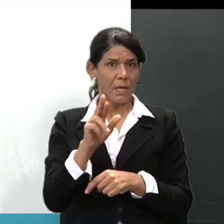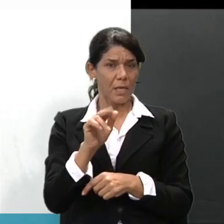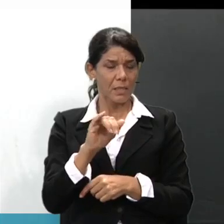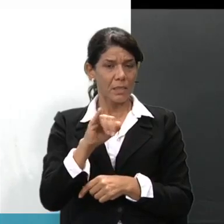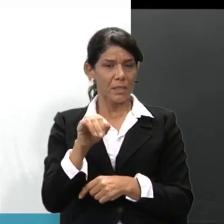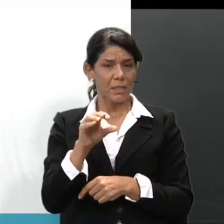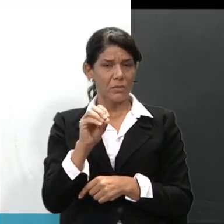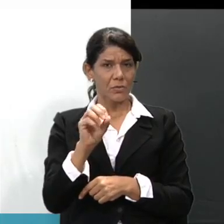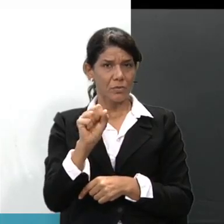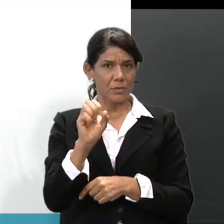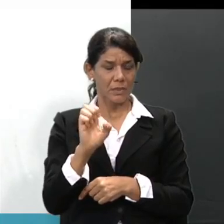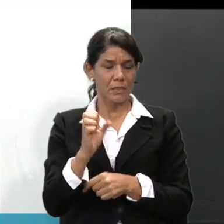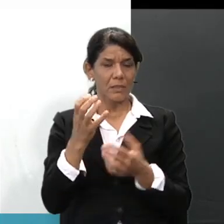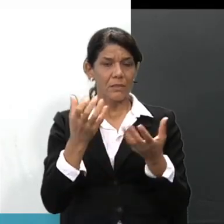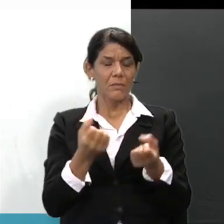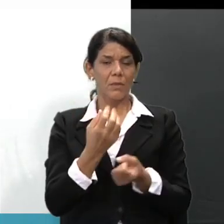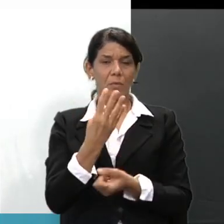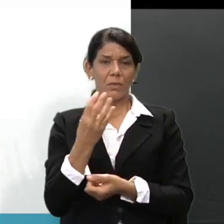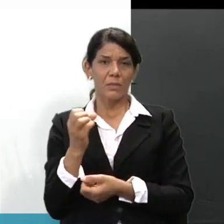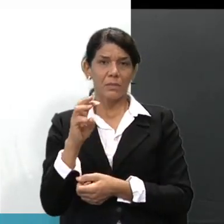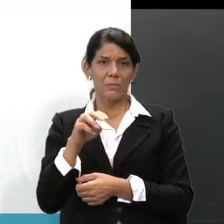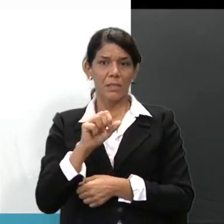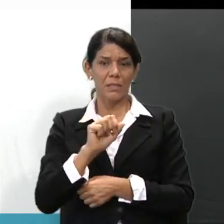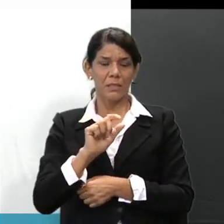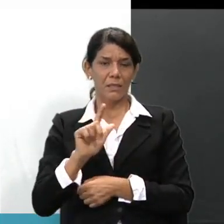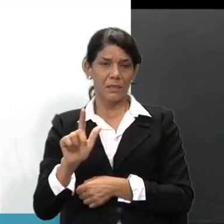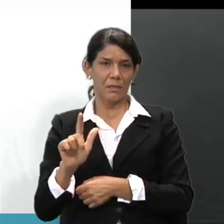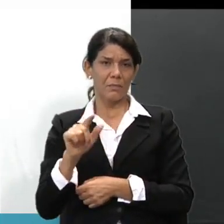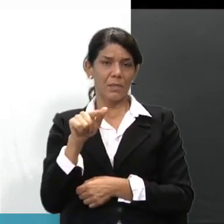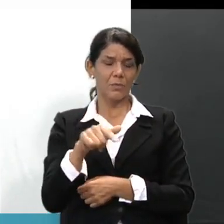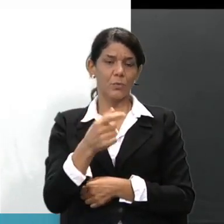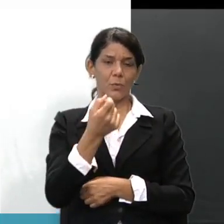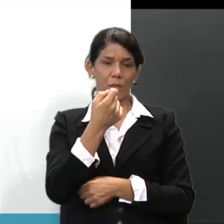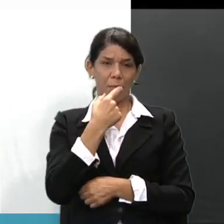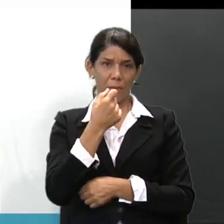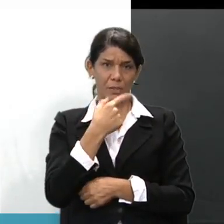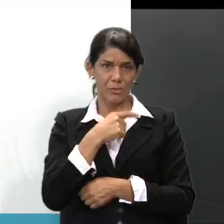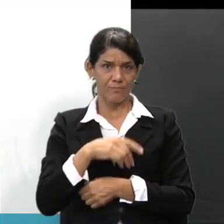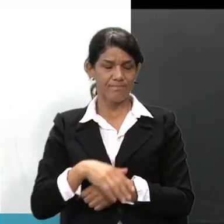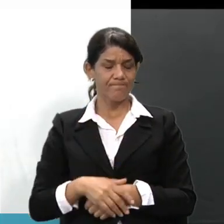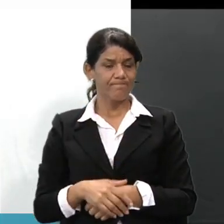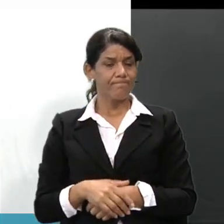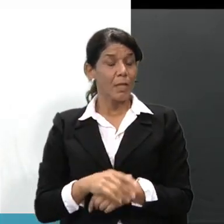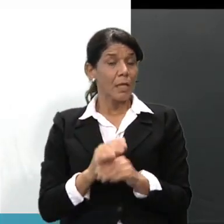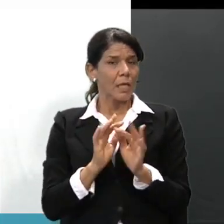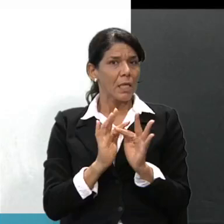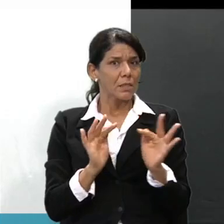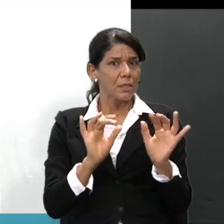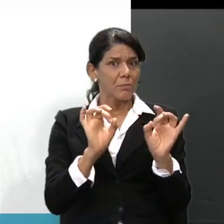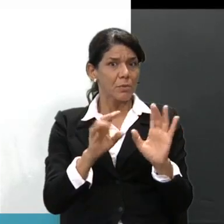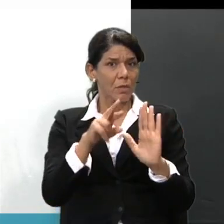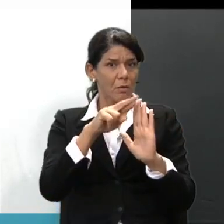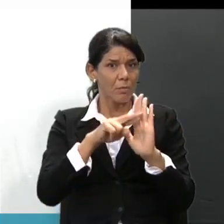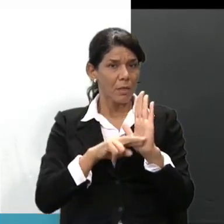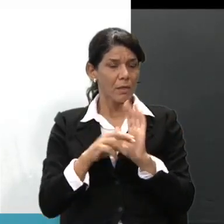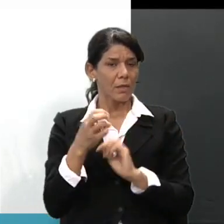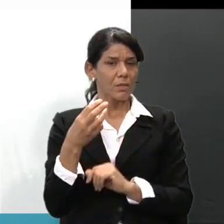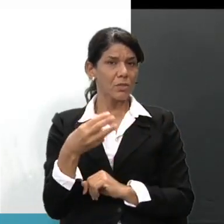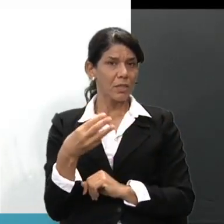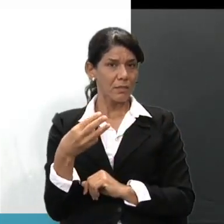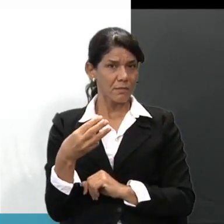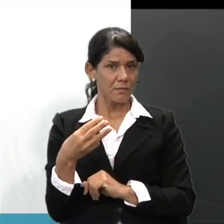José receba 400 miligramas do medicamento. É bastante simples, é apenas uma regra de